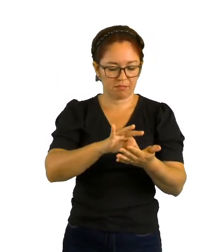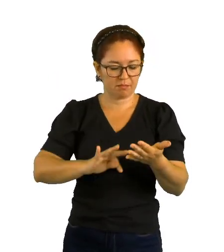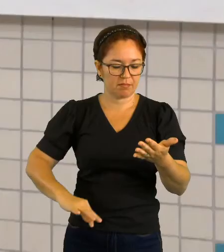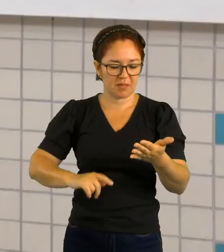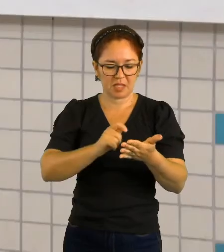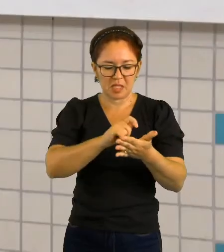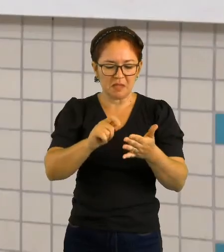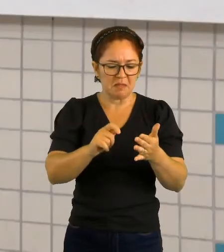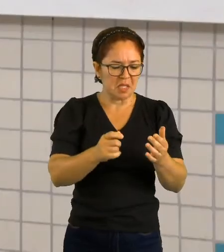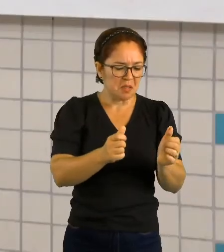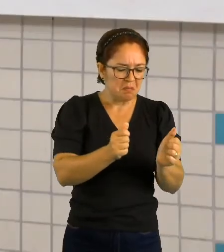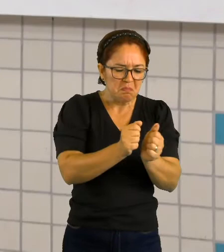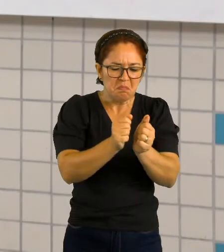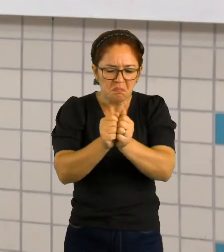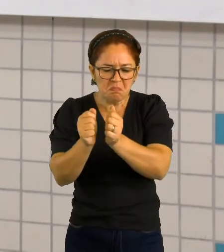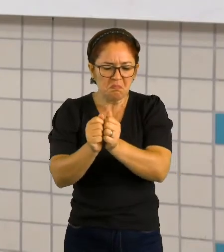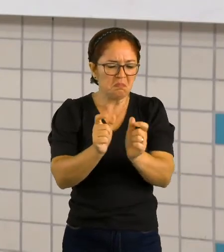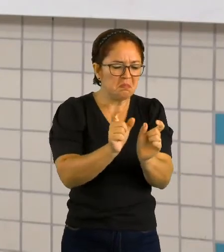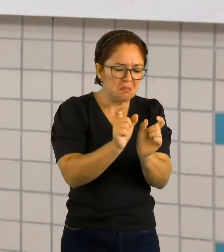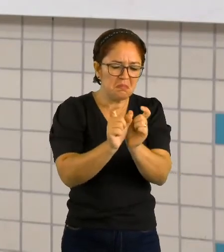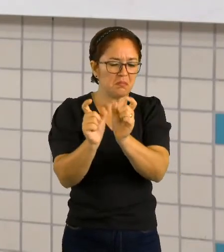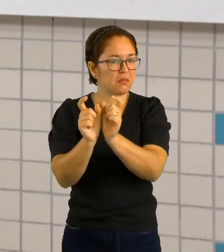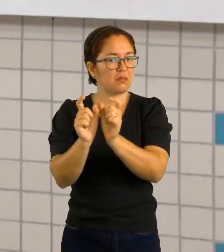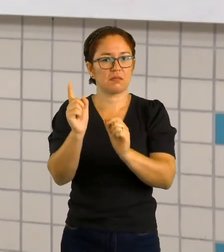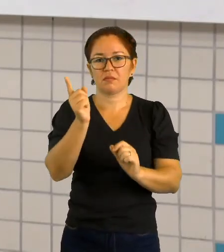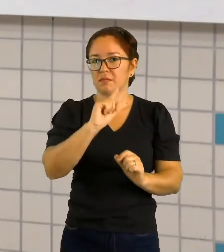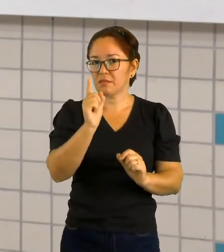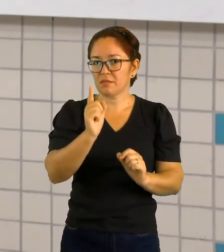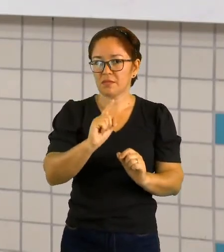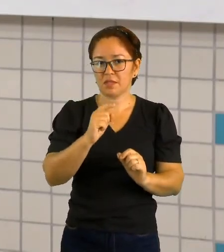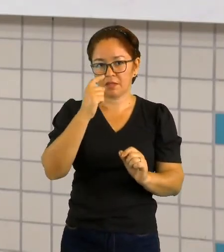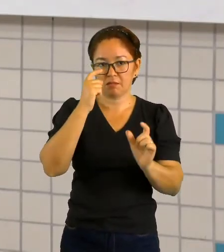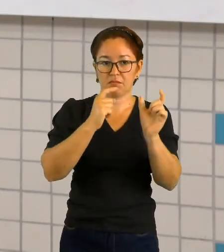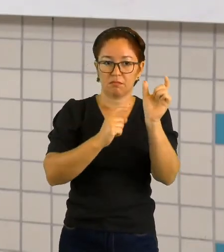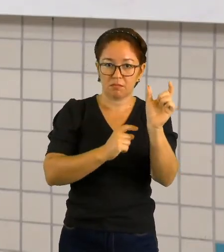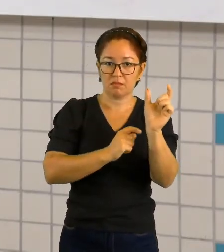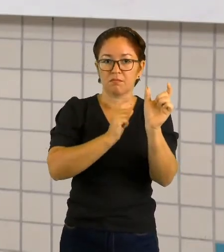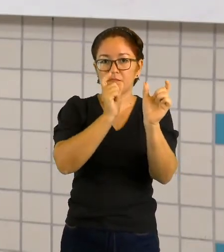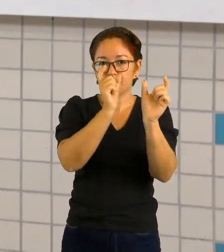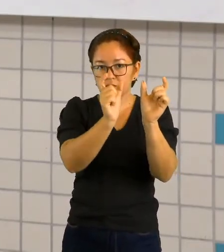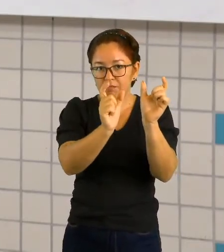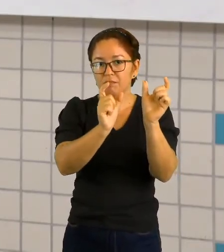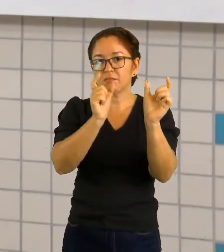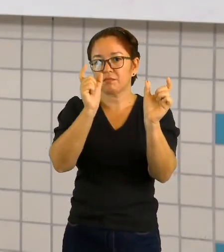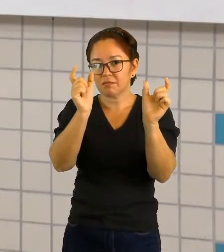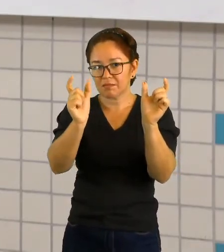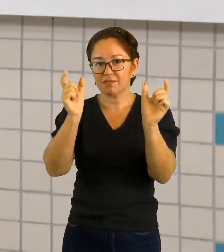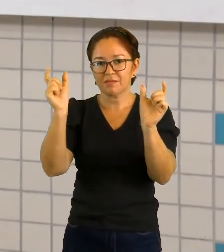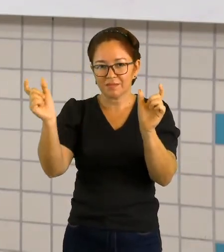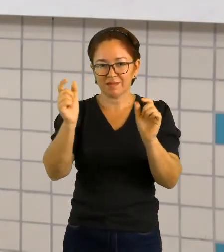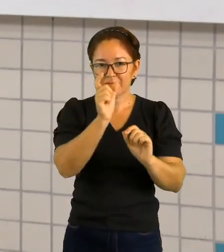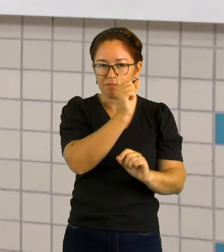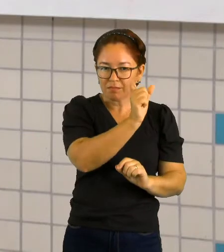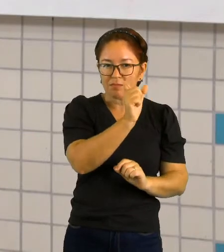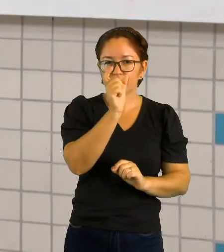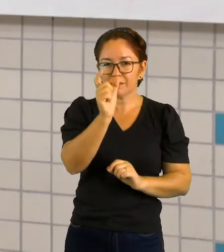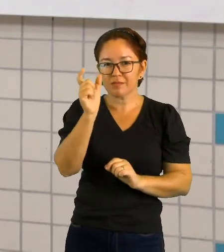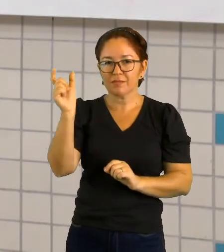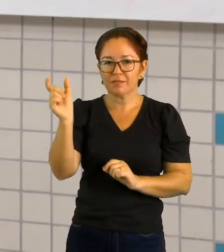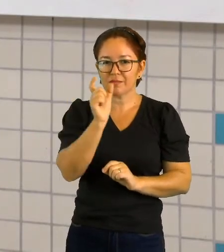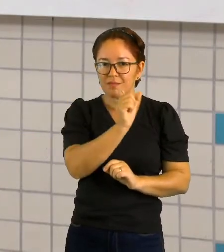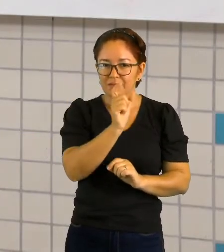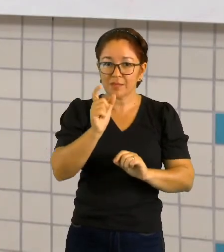de forma alguma. Eu tenho que entender onde ela começa e onde ela termina. E aí eu dou espaçamento entre as